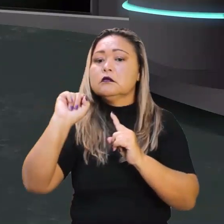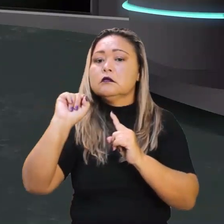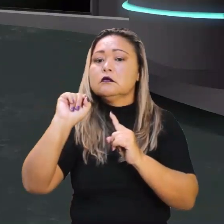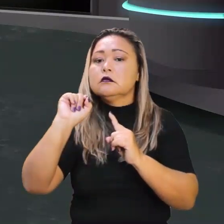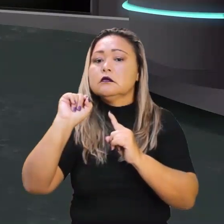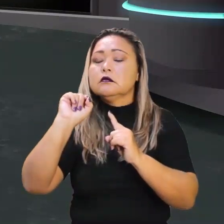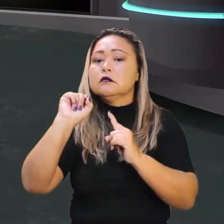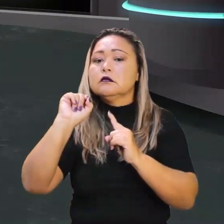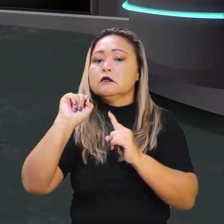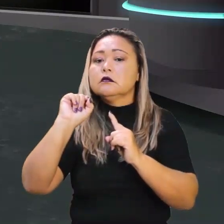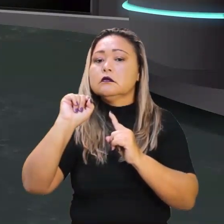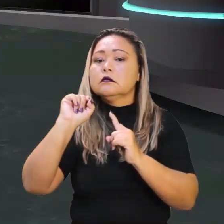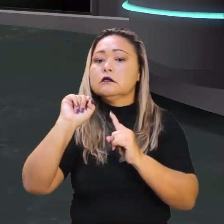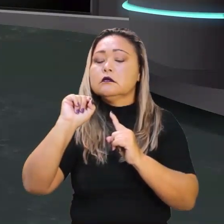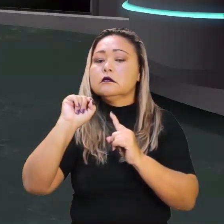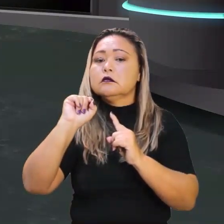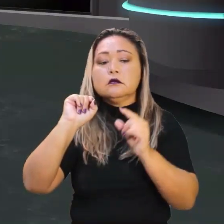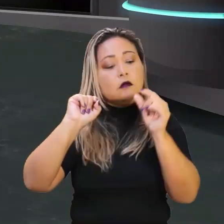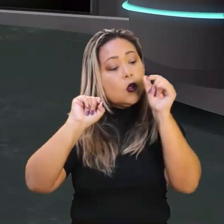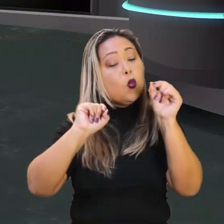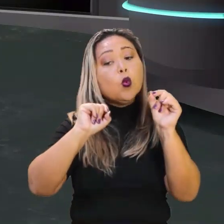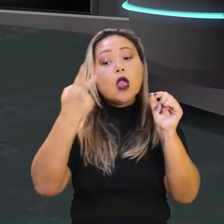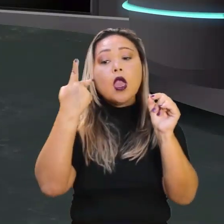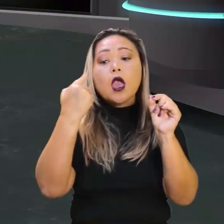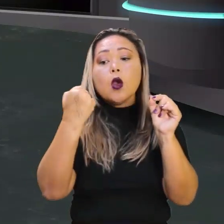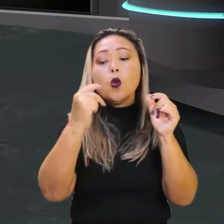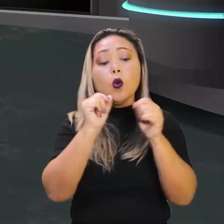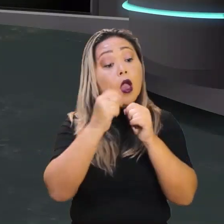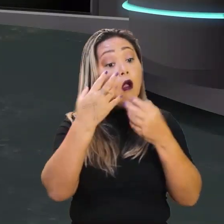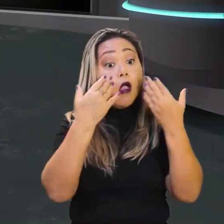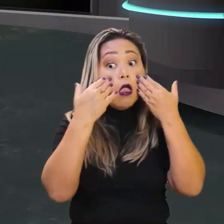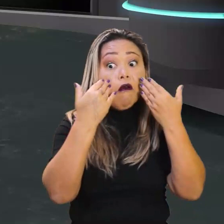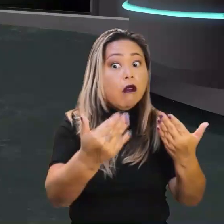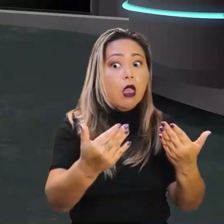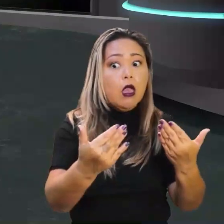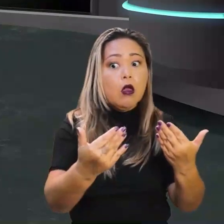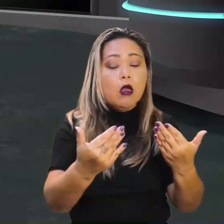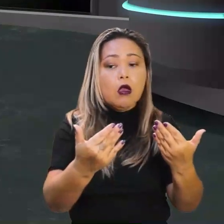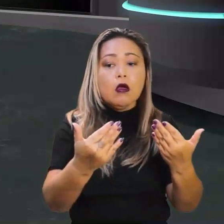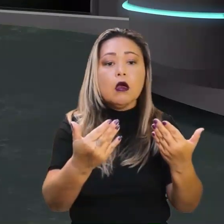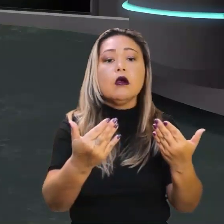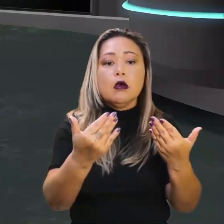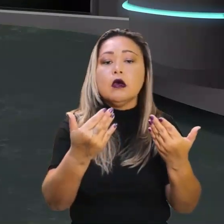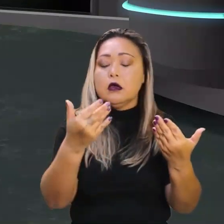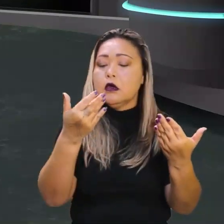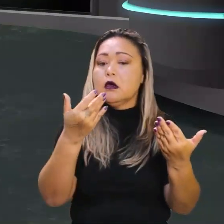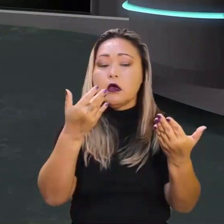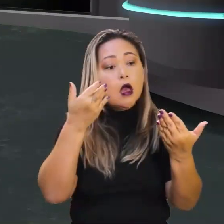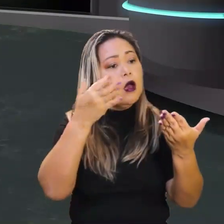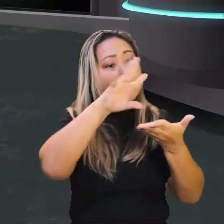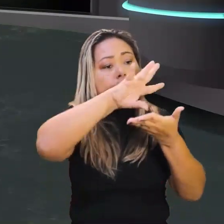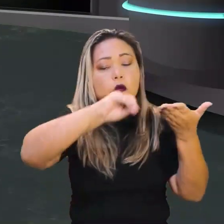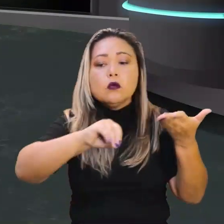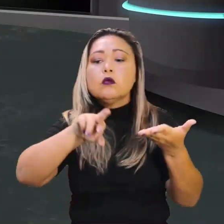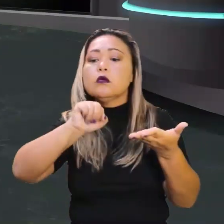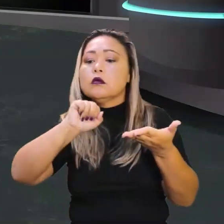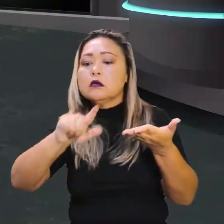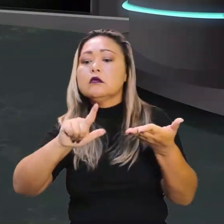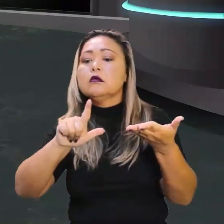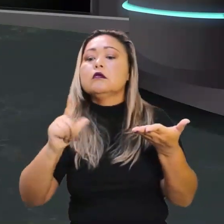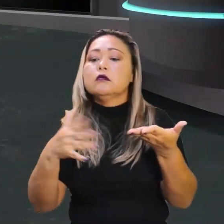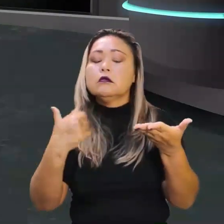seguinte, o que é natural? É aquilo que a gente vê. A representação real do objeto representação, ou da